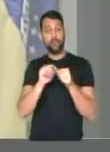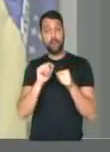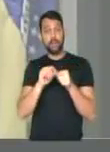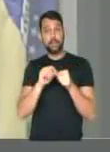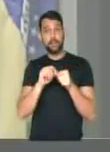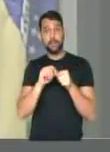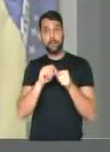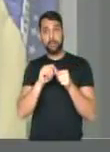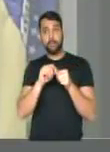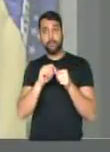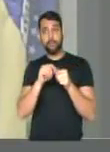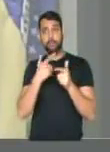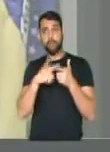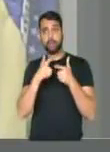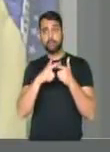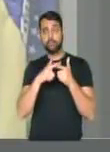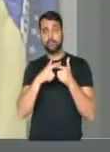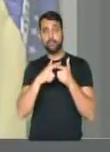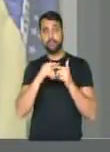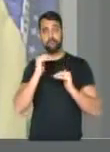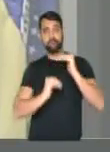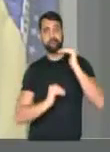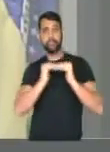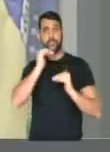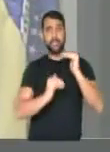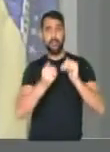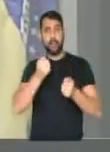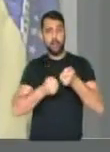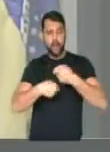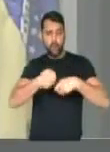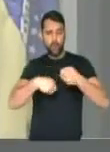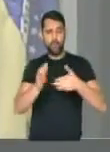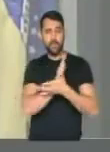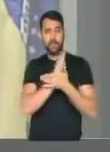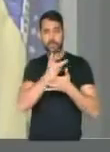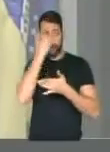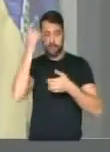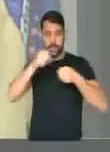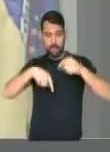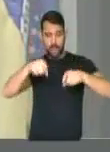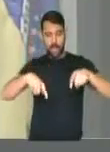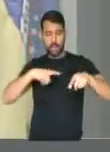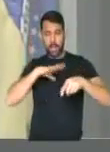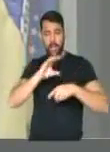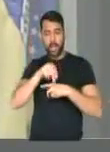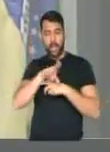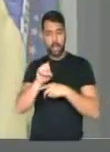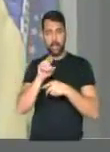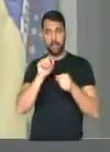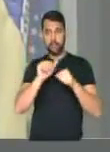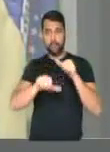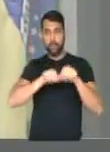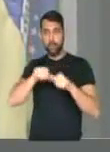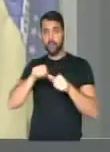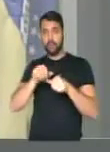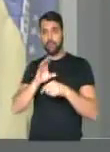isso, desbalanceia esta cadeia. Os produtores de cana-de-açúcar acabam migrando para o